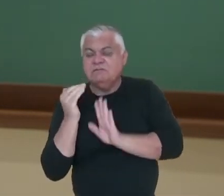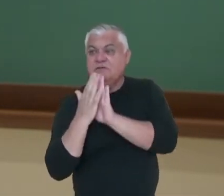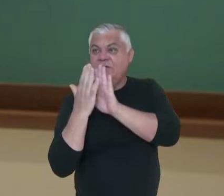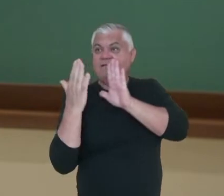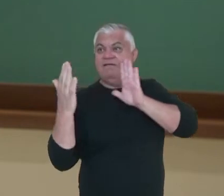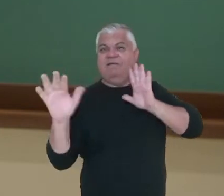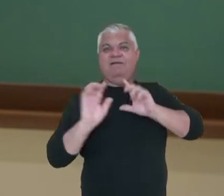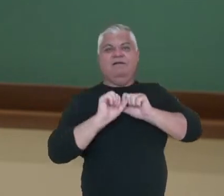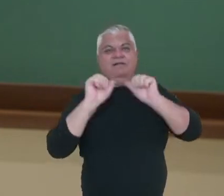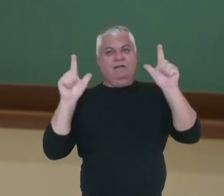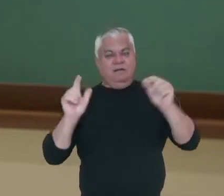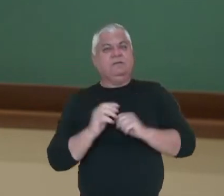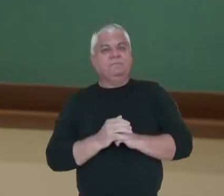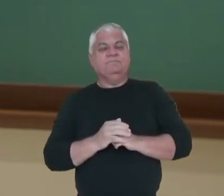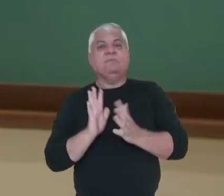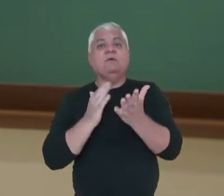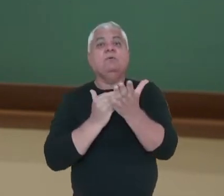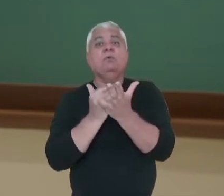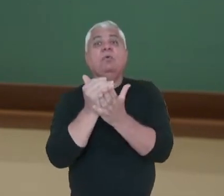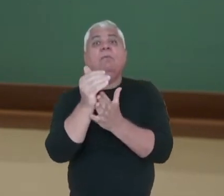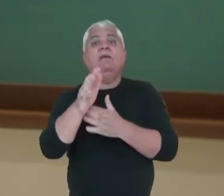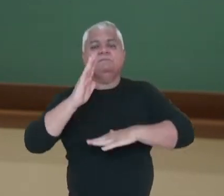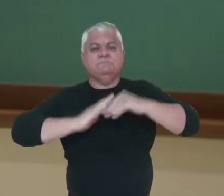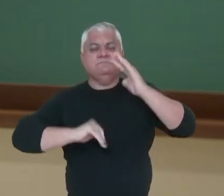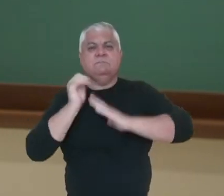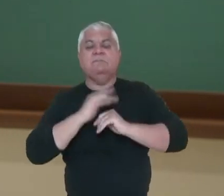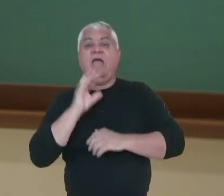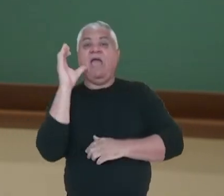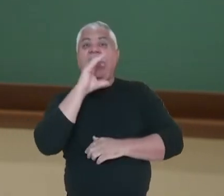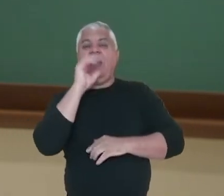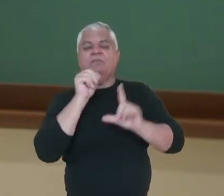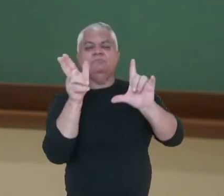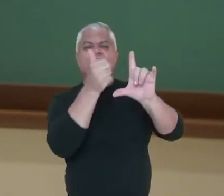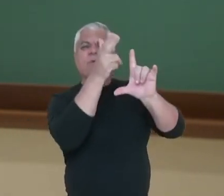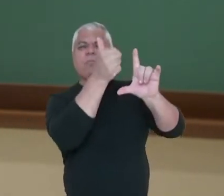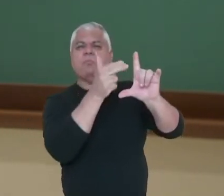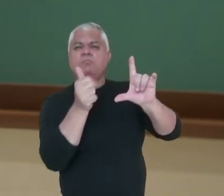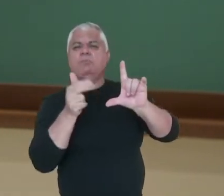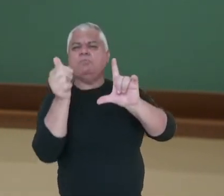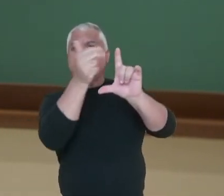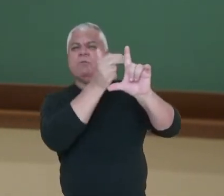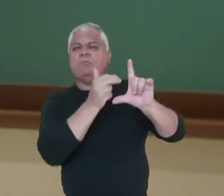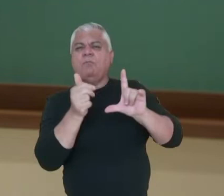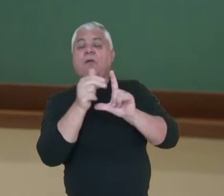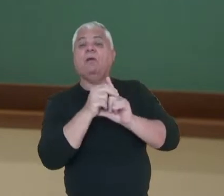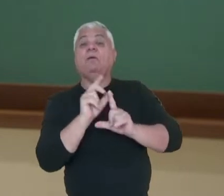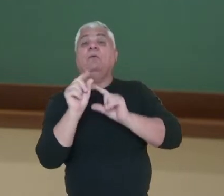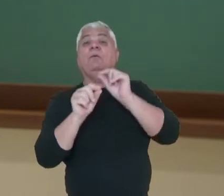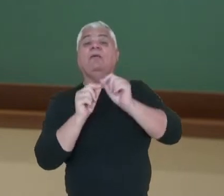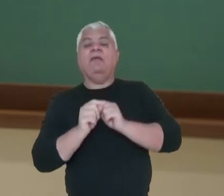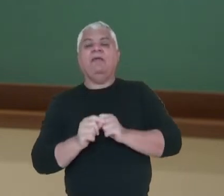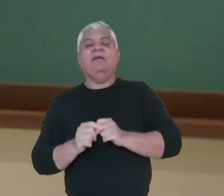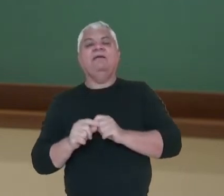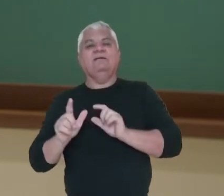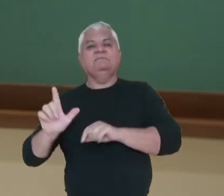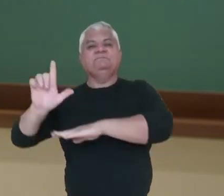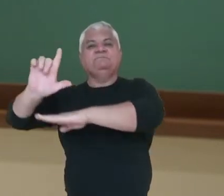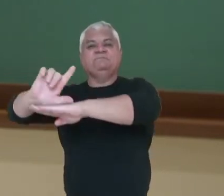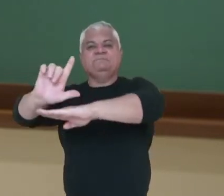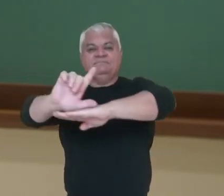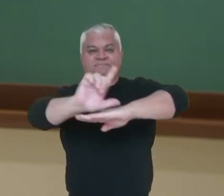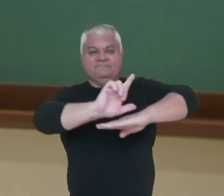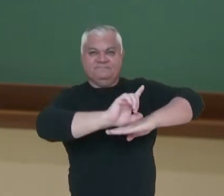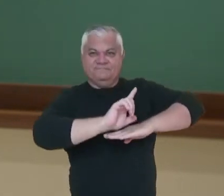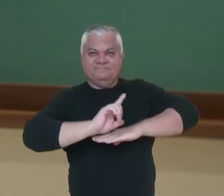movimento, que começaram a fazer esse tipo de pintura mais rápida, ao ar livre, ele participa de um salão dos independentes. Esse salão dos dependentes também era chamado salão dos